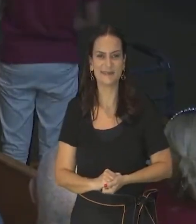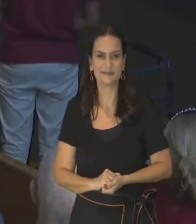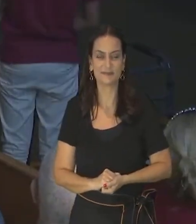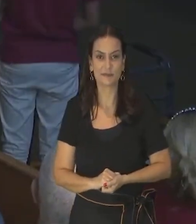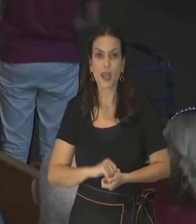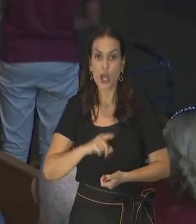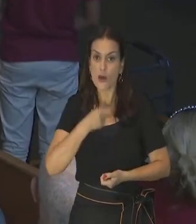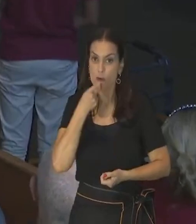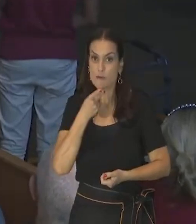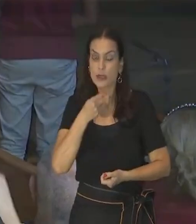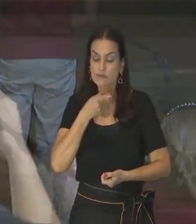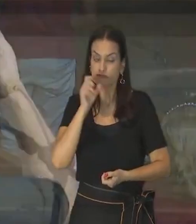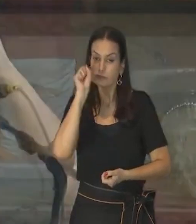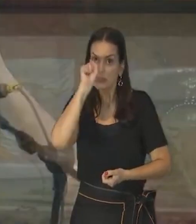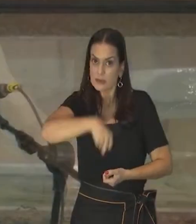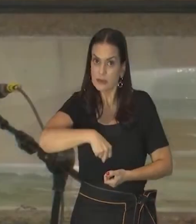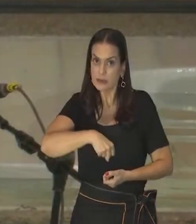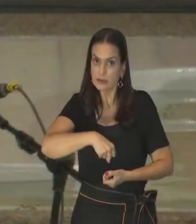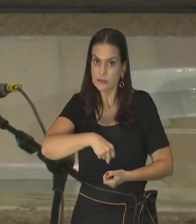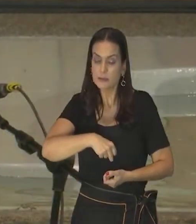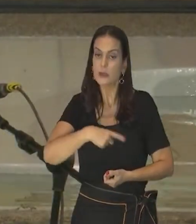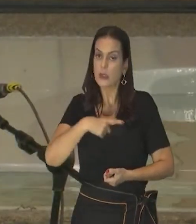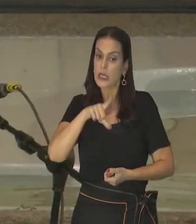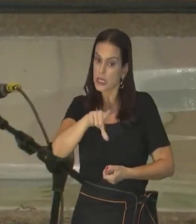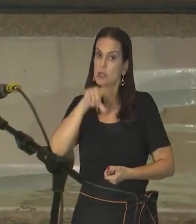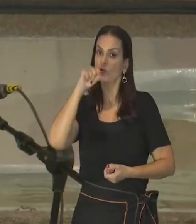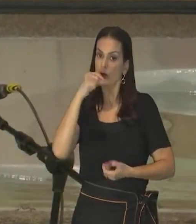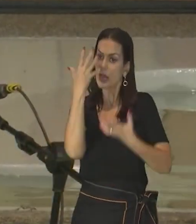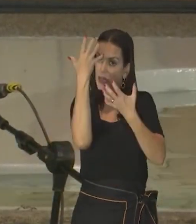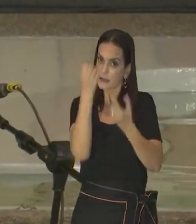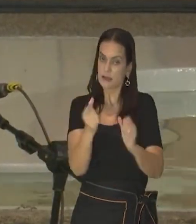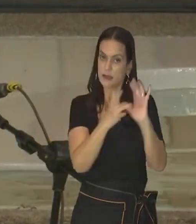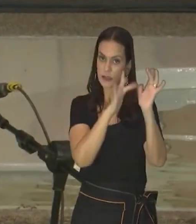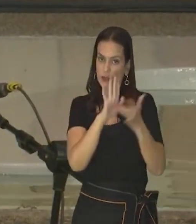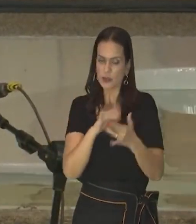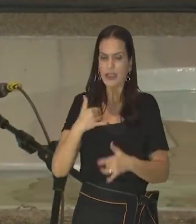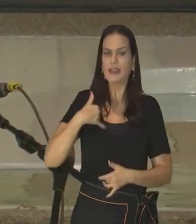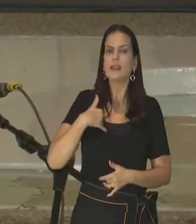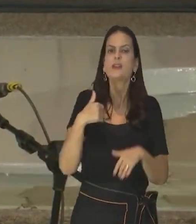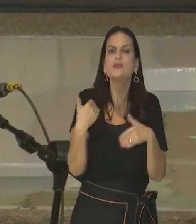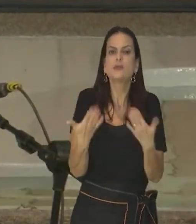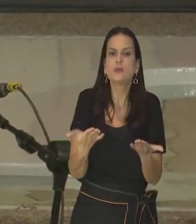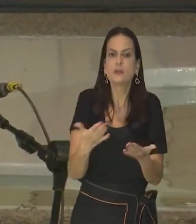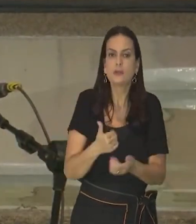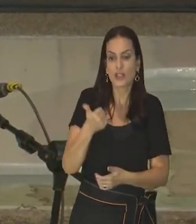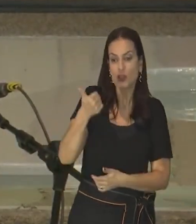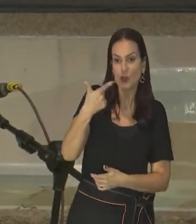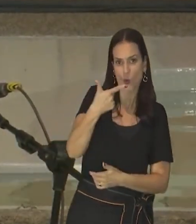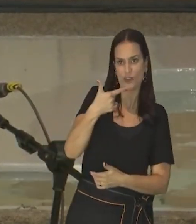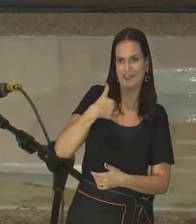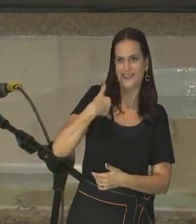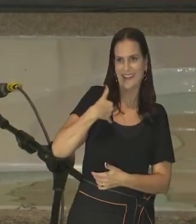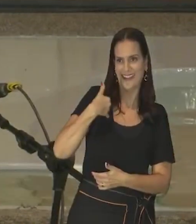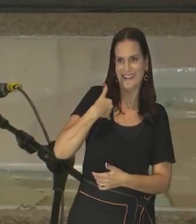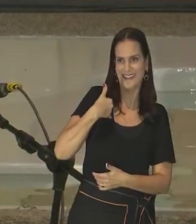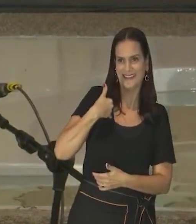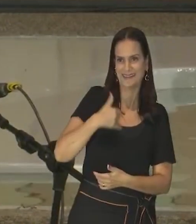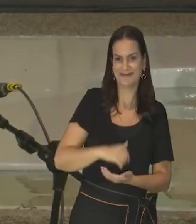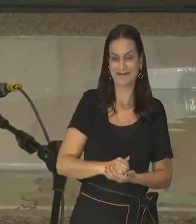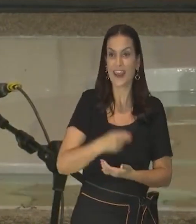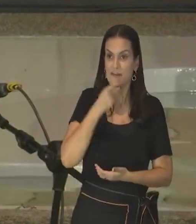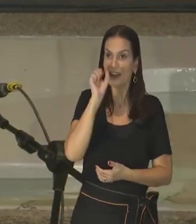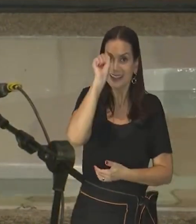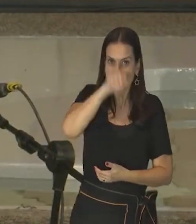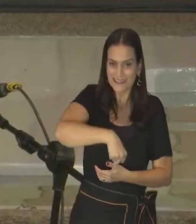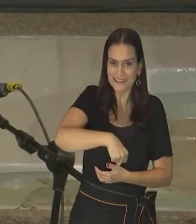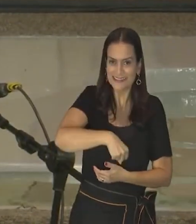Você confirma, Samuel, a sua decisão de aceitar a Cristo? Você tem quantos anos? 12 anos. Você